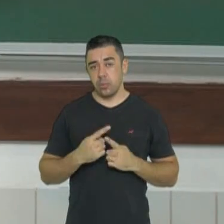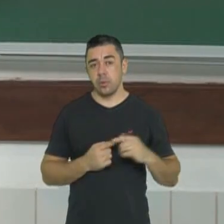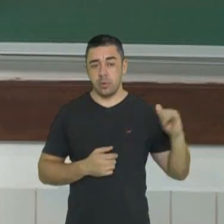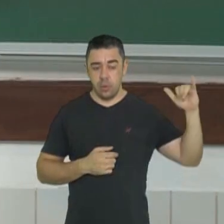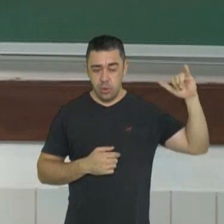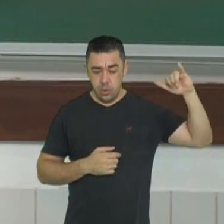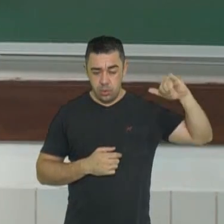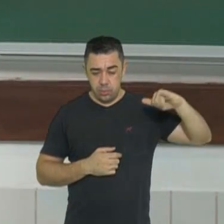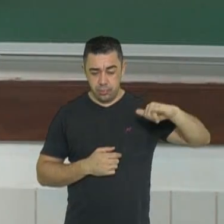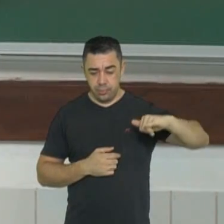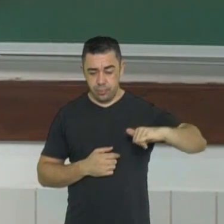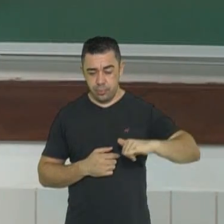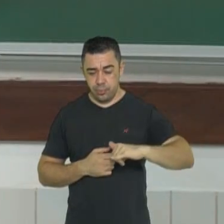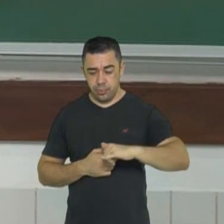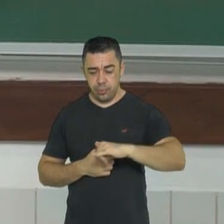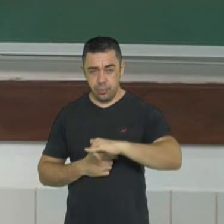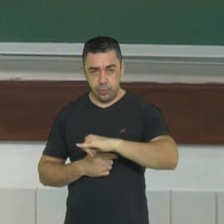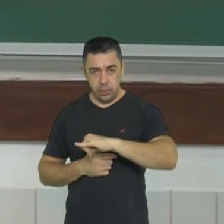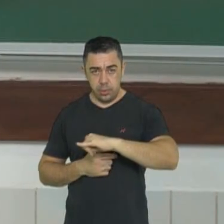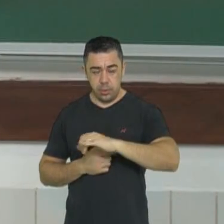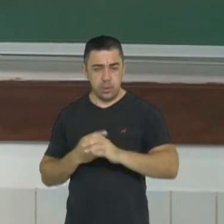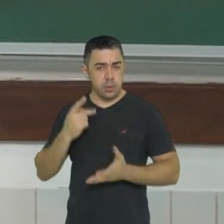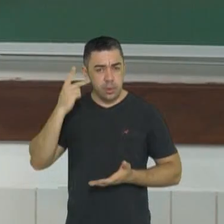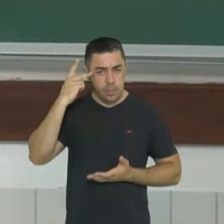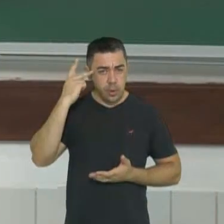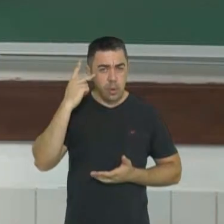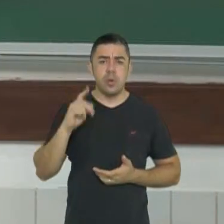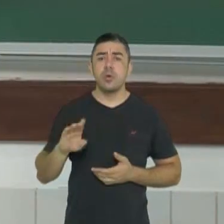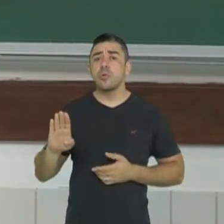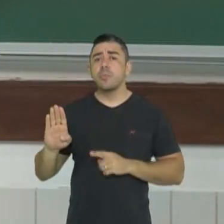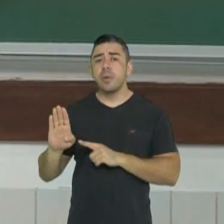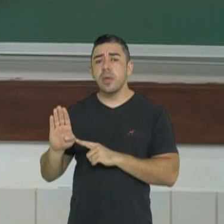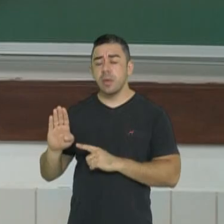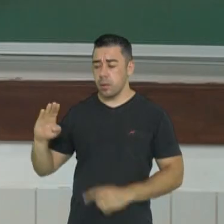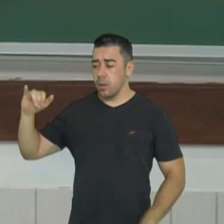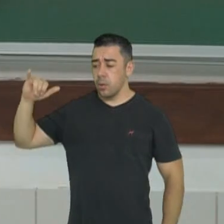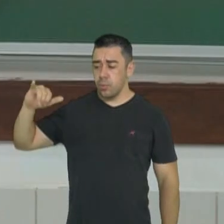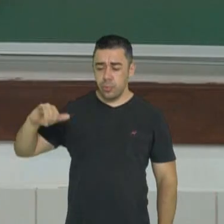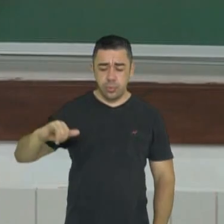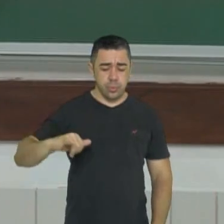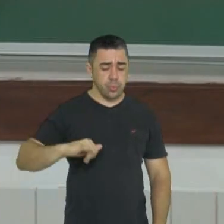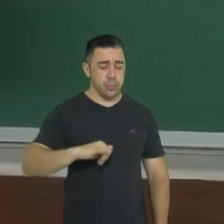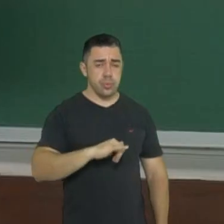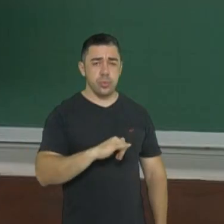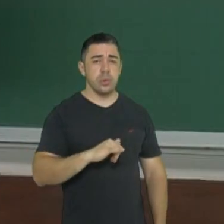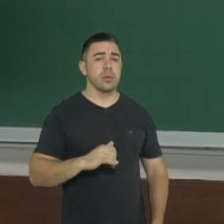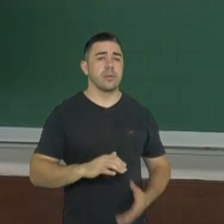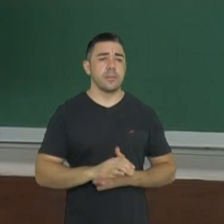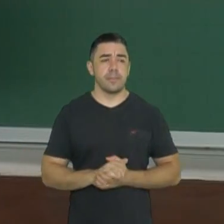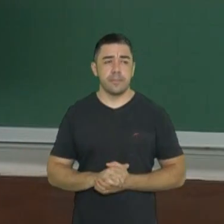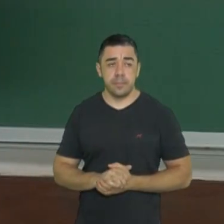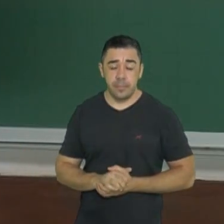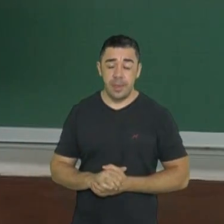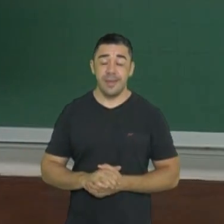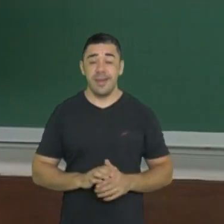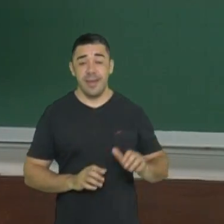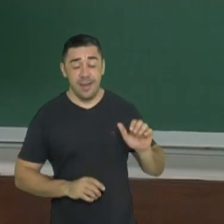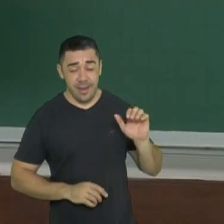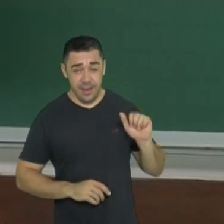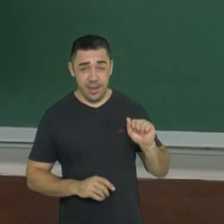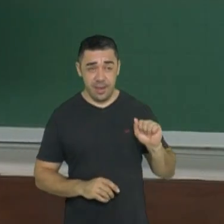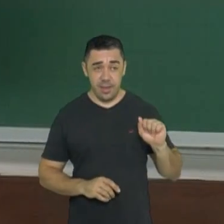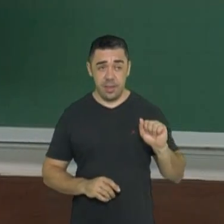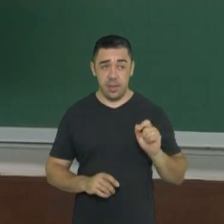pousar no aeroporto lá localizado na cidade de São Paulo eu vi um bebê vamos ver estamos aqui ó o avião